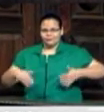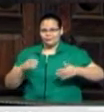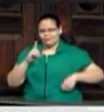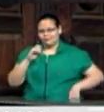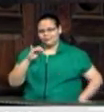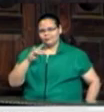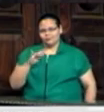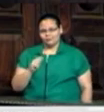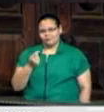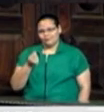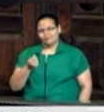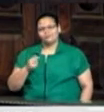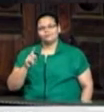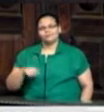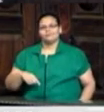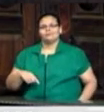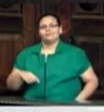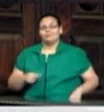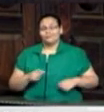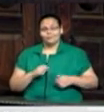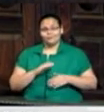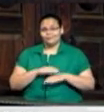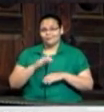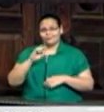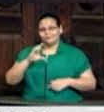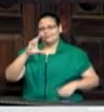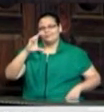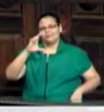receita, gerando um buraco de